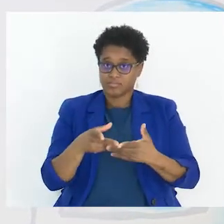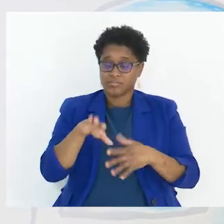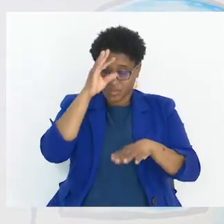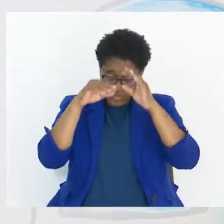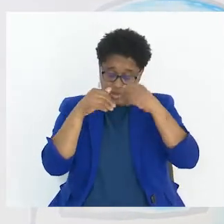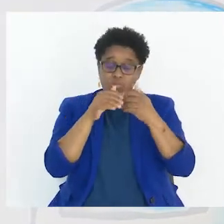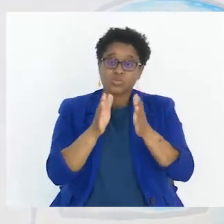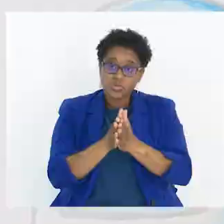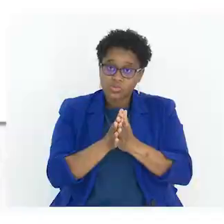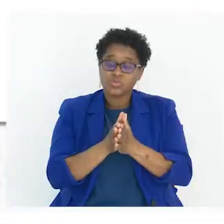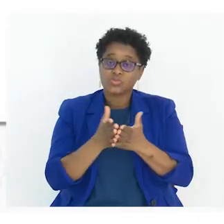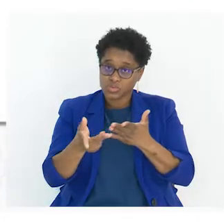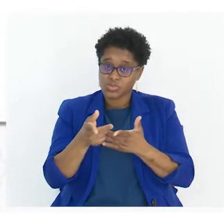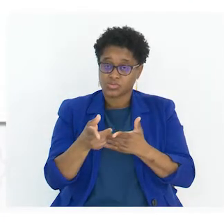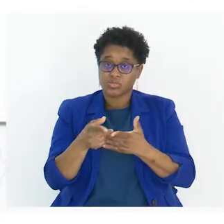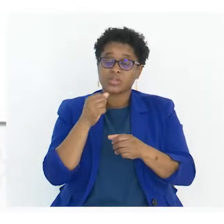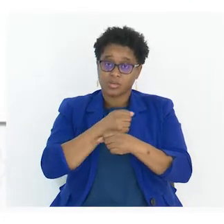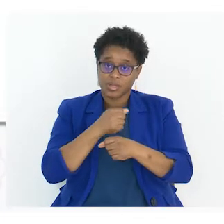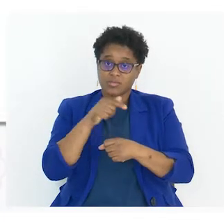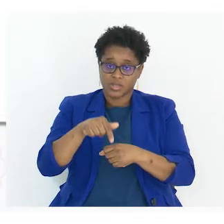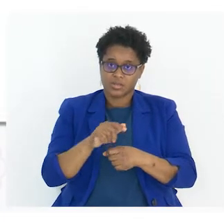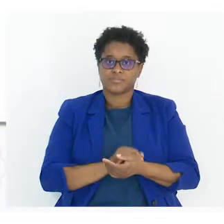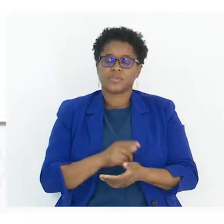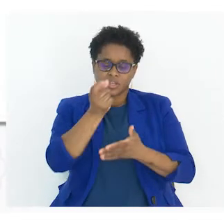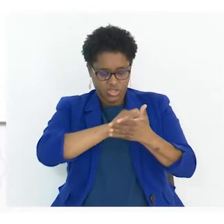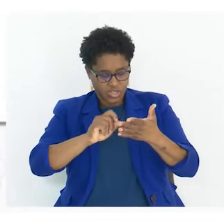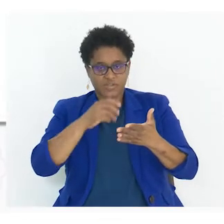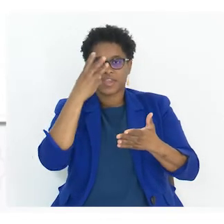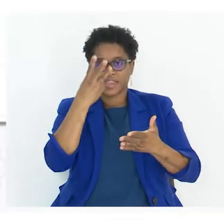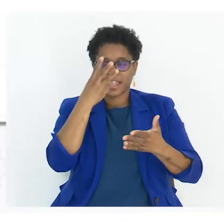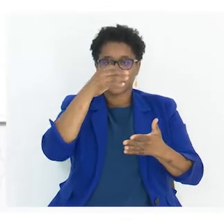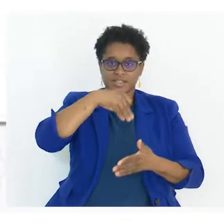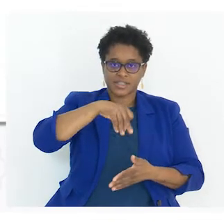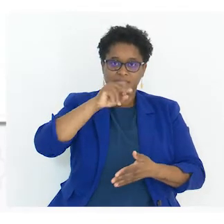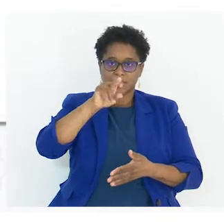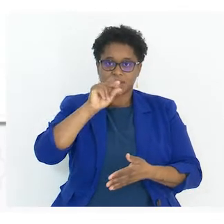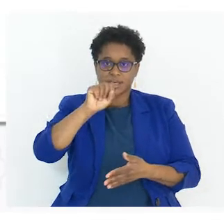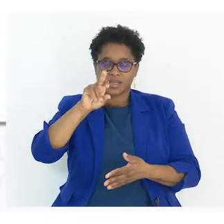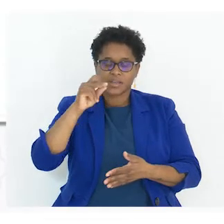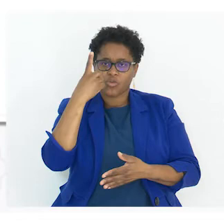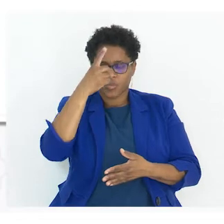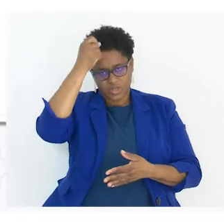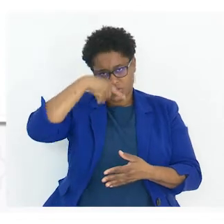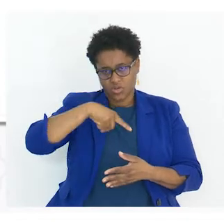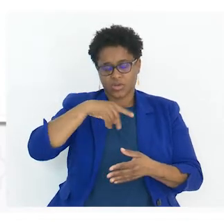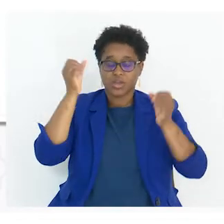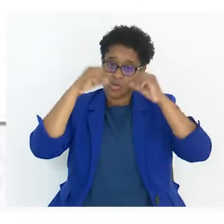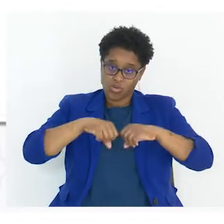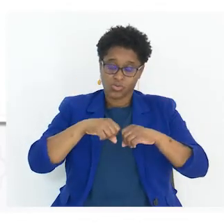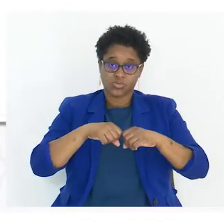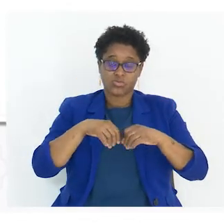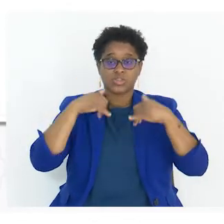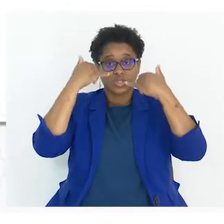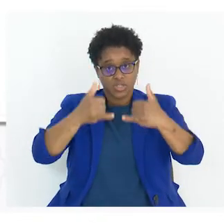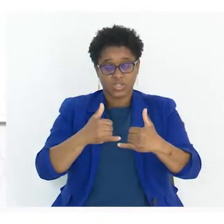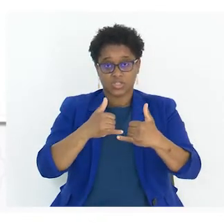é? Então vamos lá. Escreve em 3 parágrafos uma história, de acordo com as seguintes orientações.